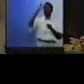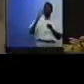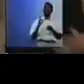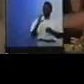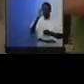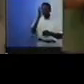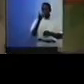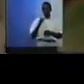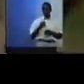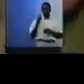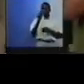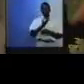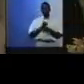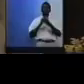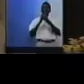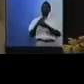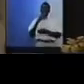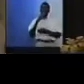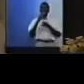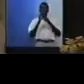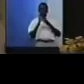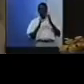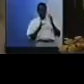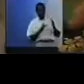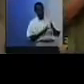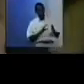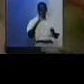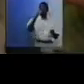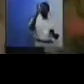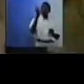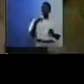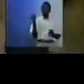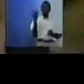aonde nós passamos a experimentar os frutos do Espírito.